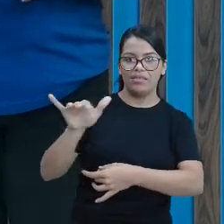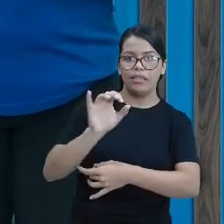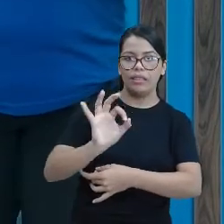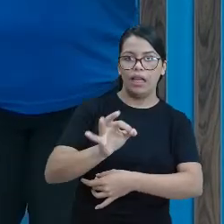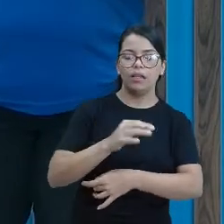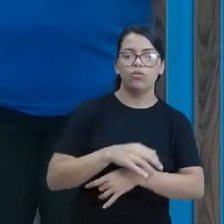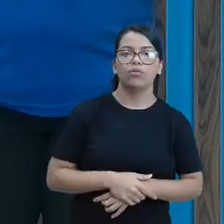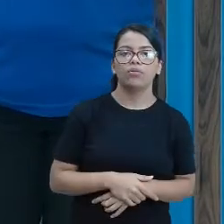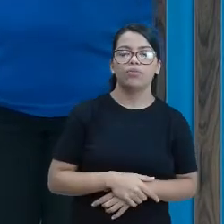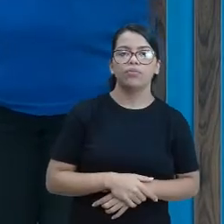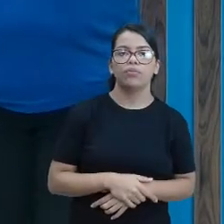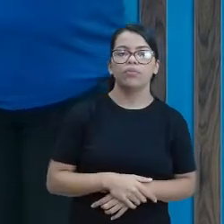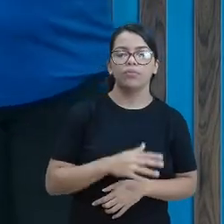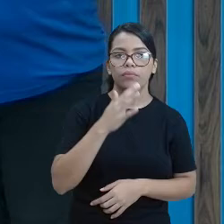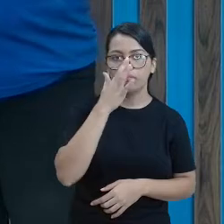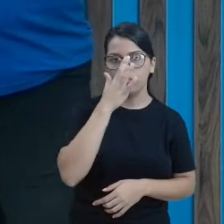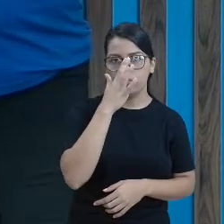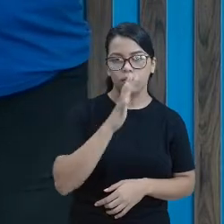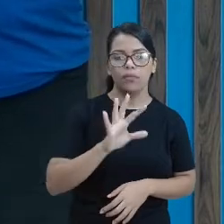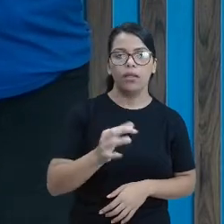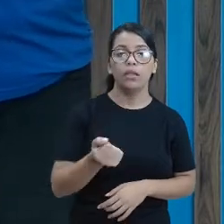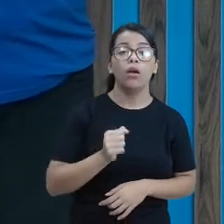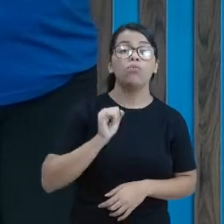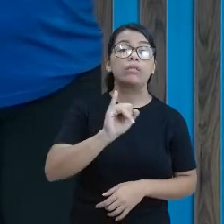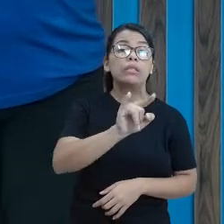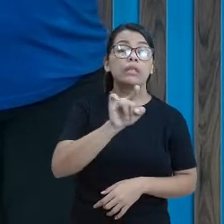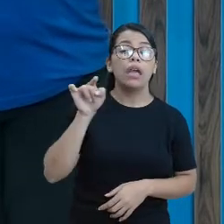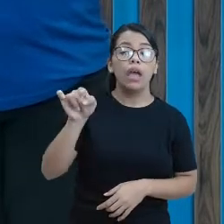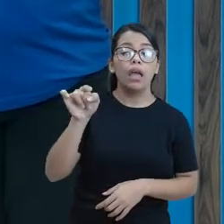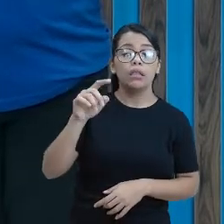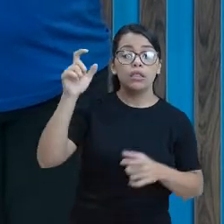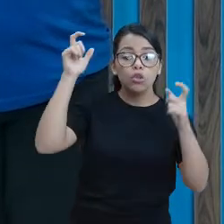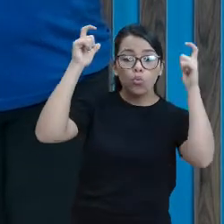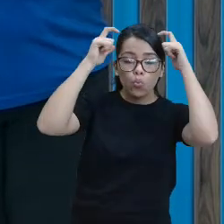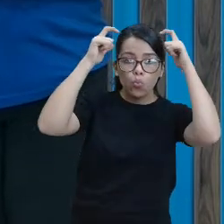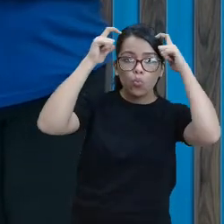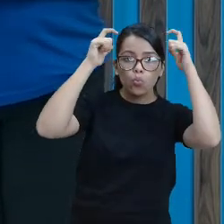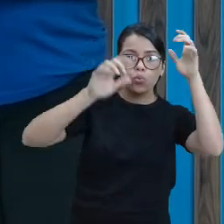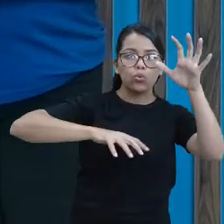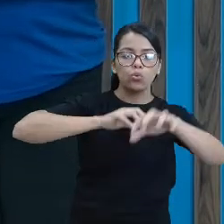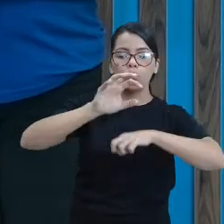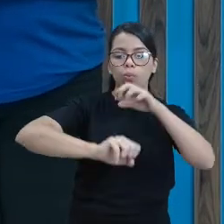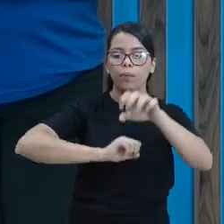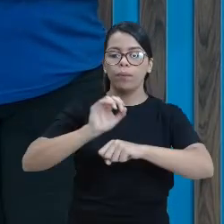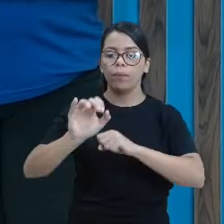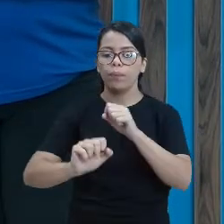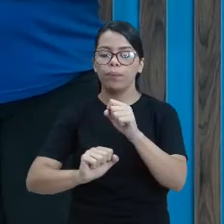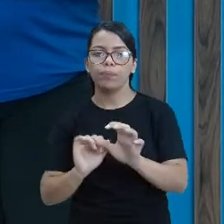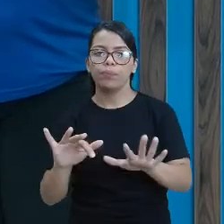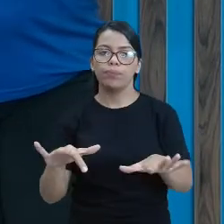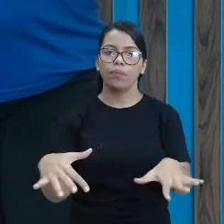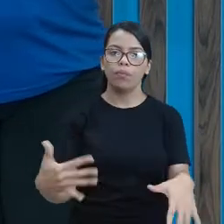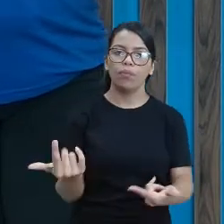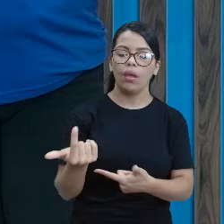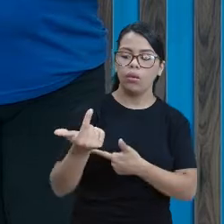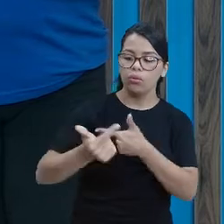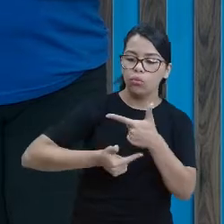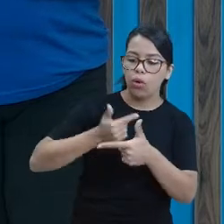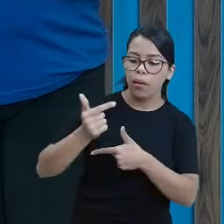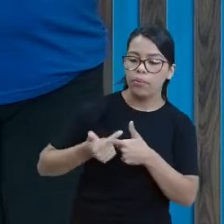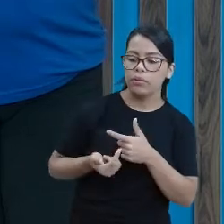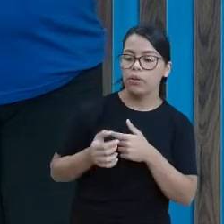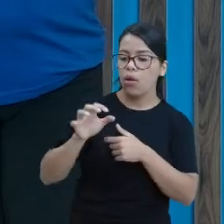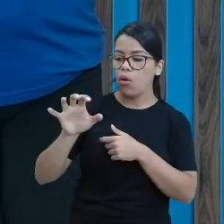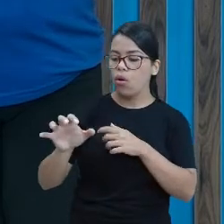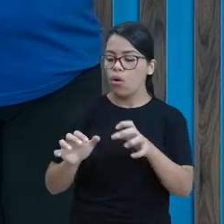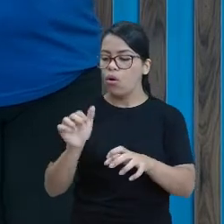Então, gente, se esse urso está sendo caçado e aí, numa reprodução aí, né? Um urso e uma ursa,